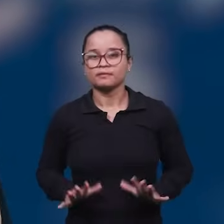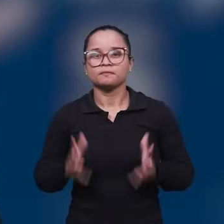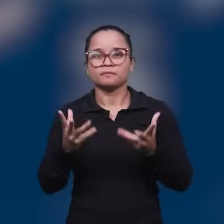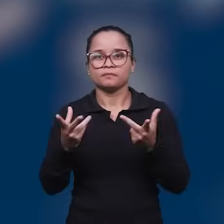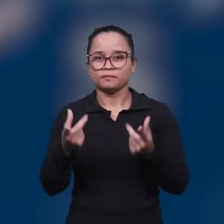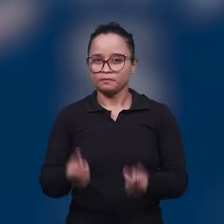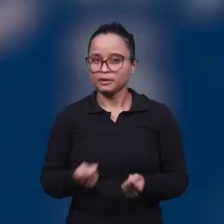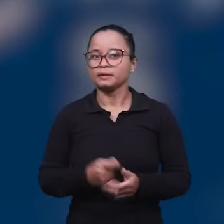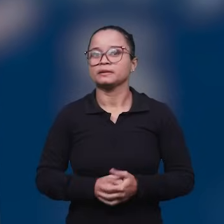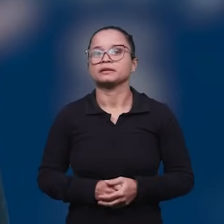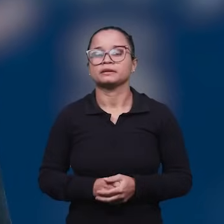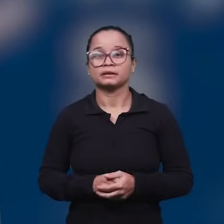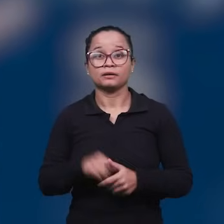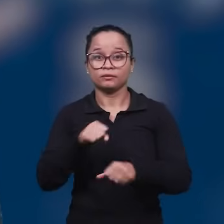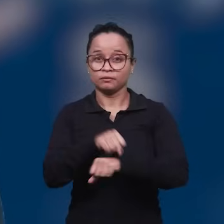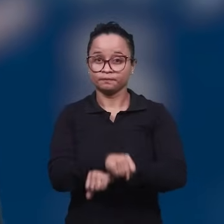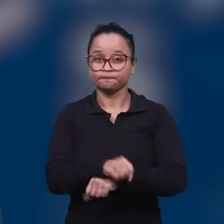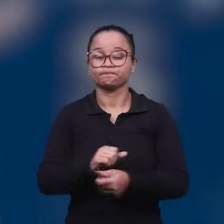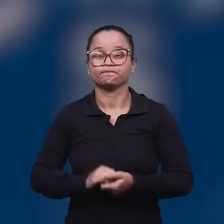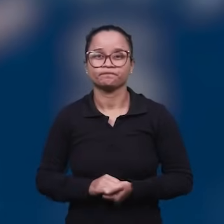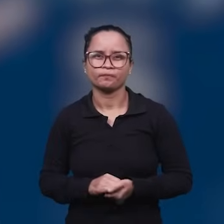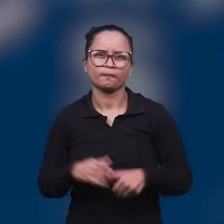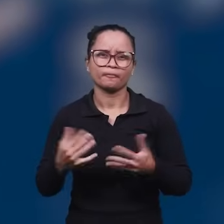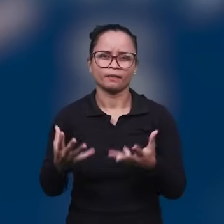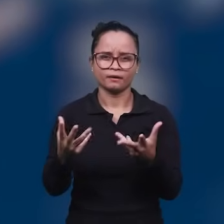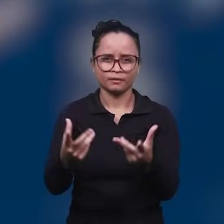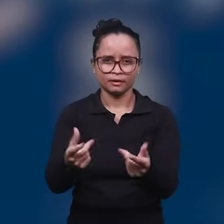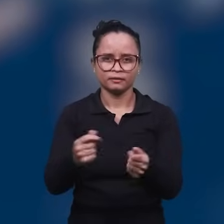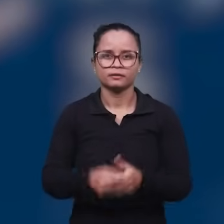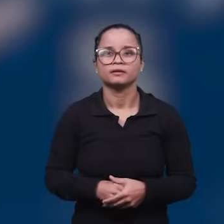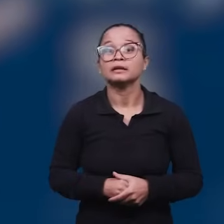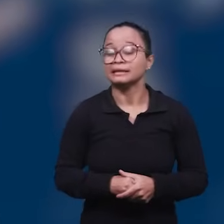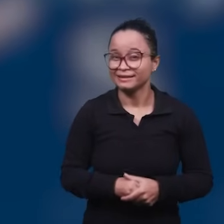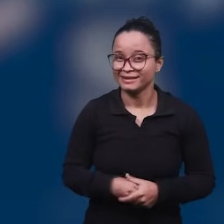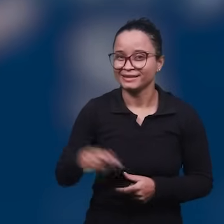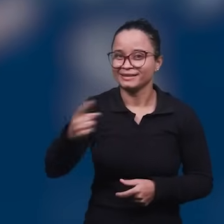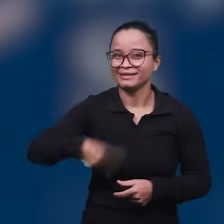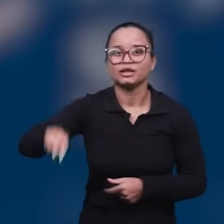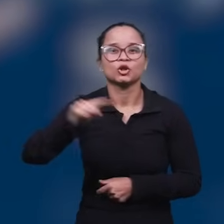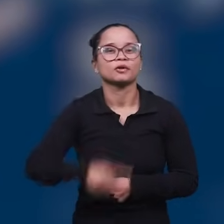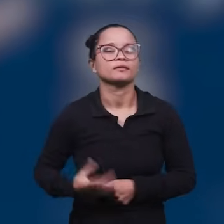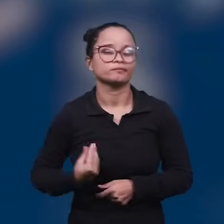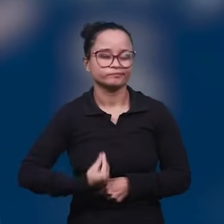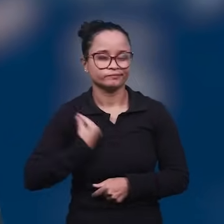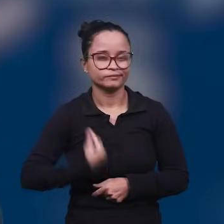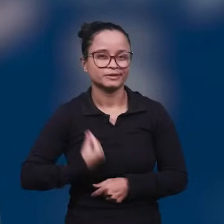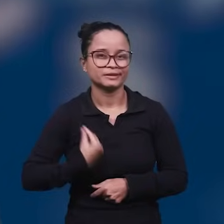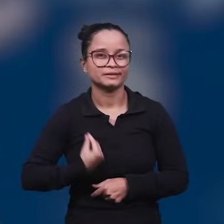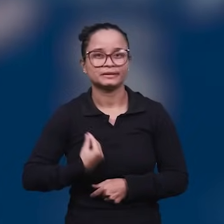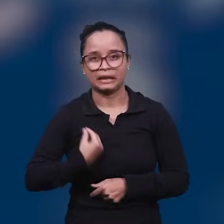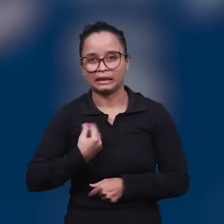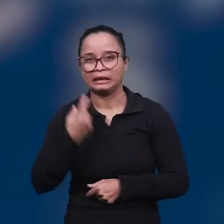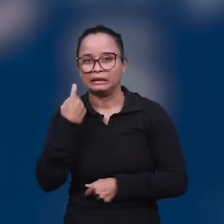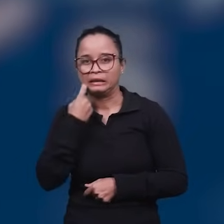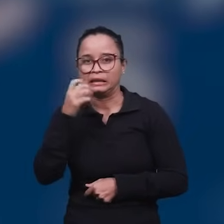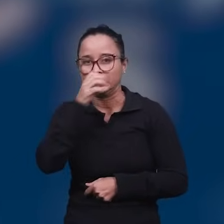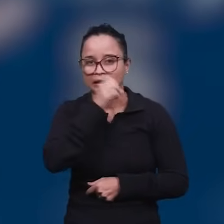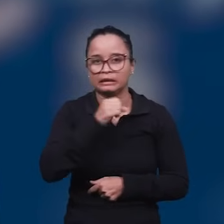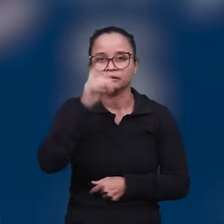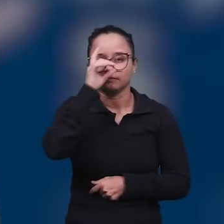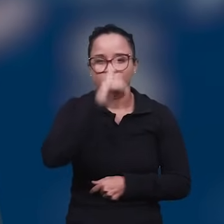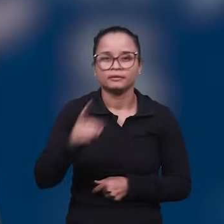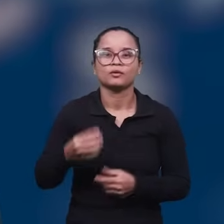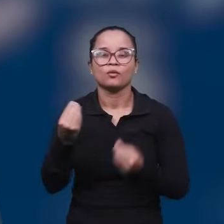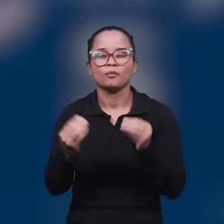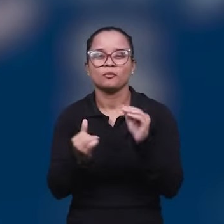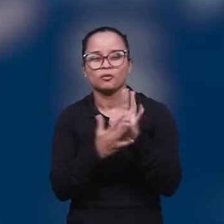temos vivido neste último final de semana com louvor, um meio de graça, tem nos dado tanta oportunidade de vida. Vida na